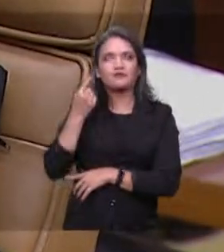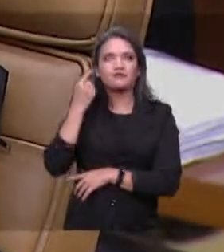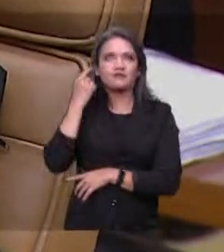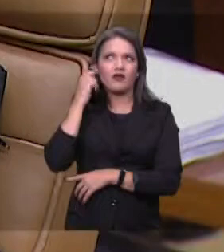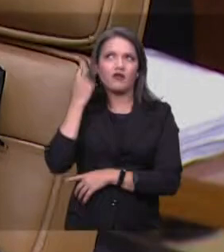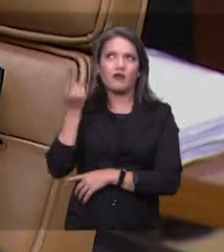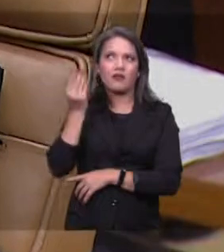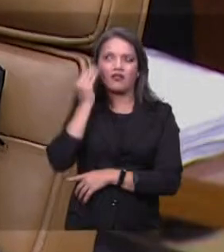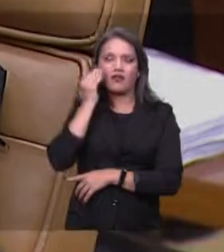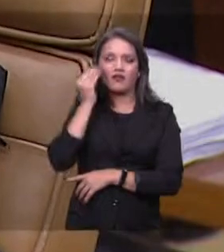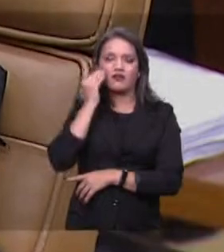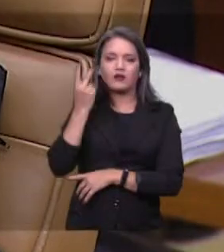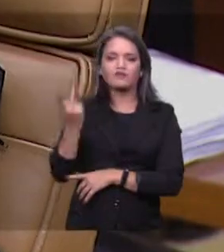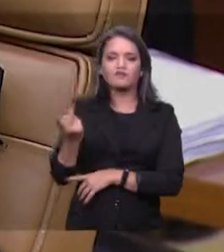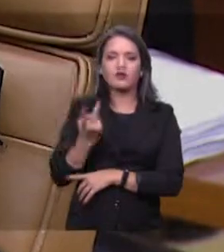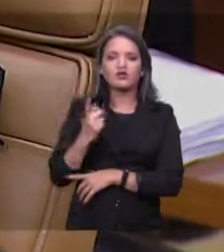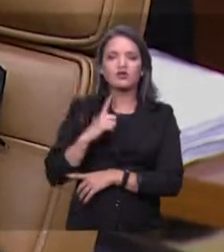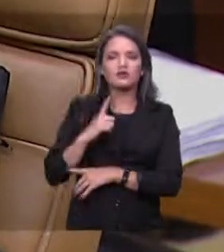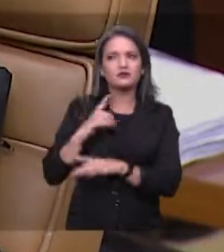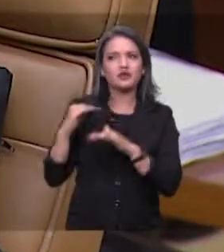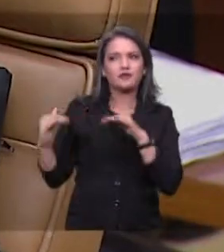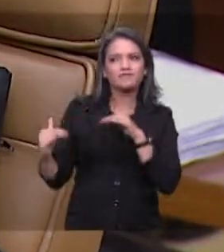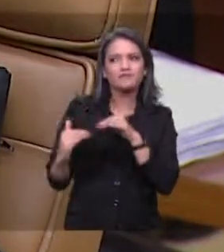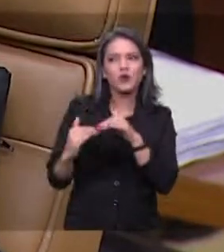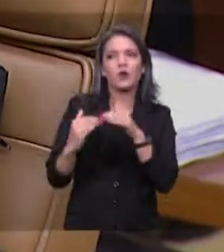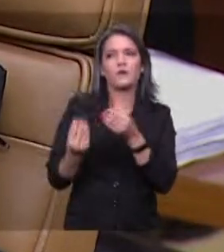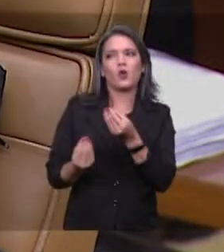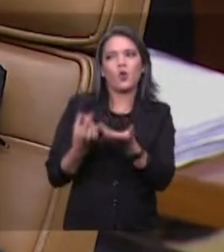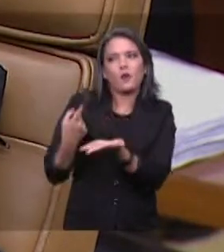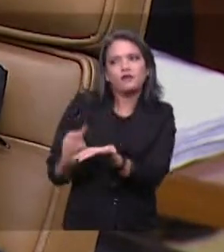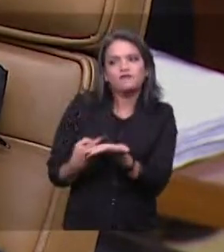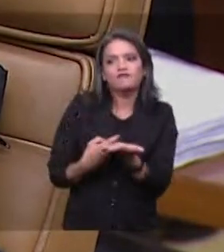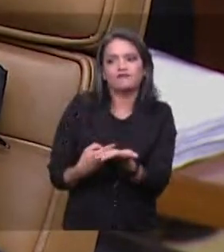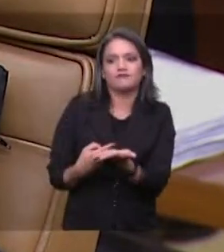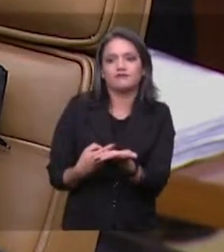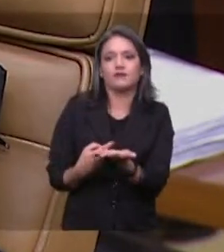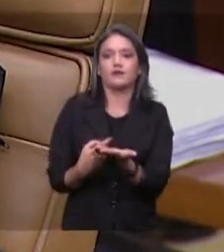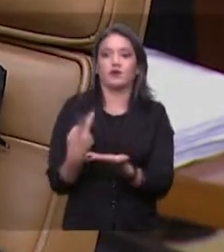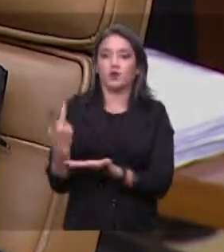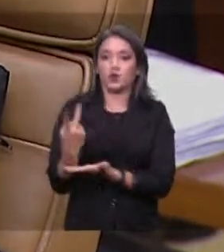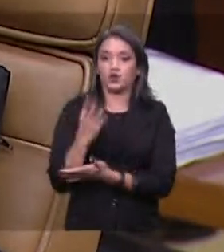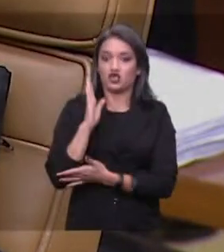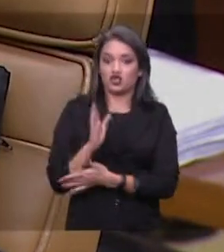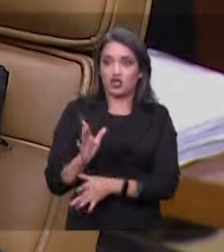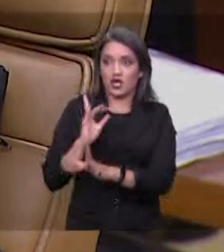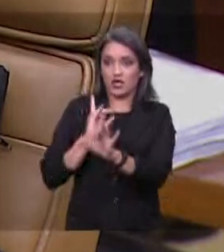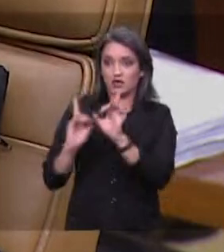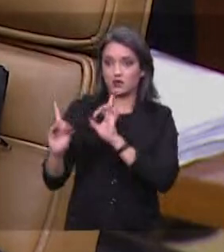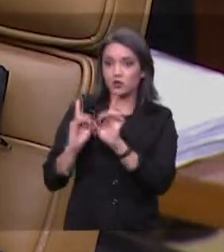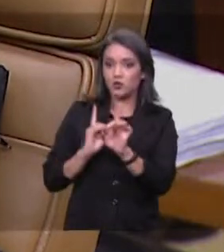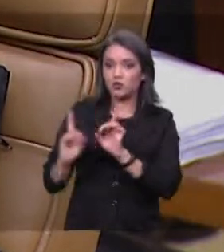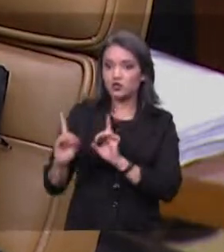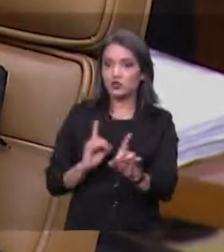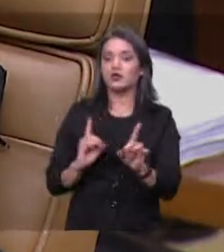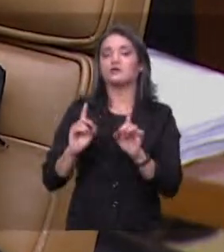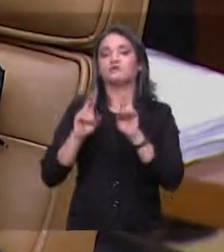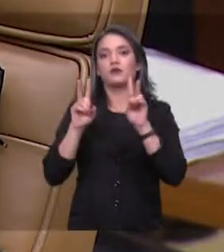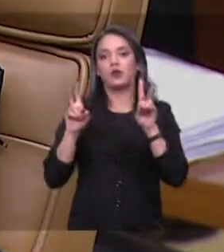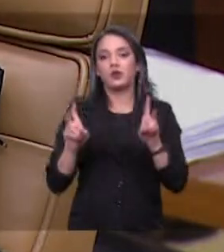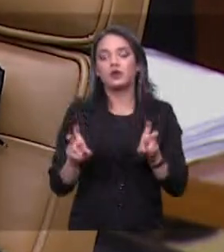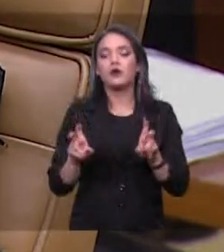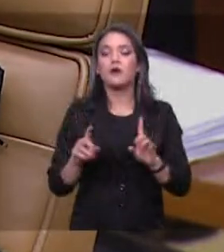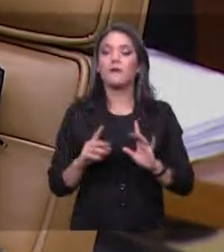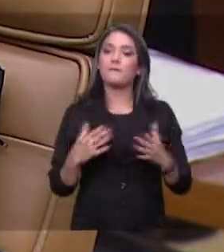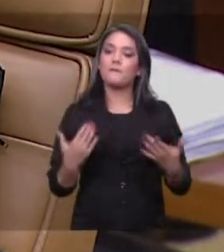chegar a um ponto de consenso. Nós debatemos as questões e